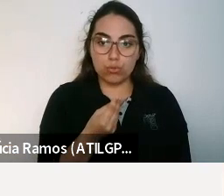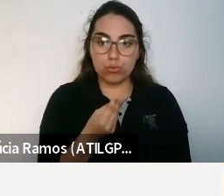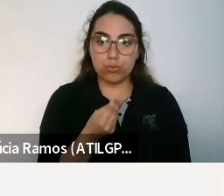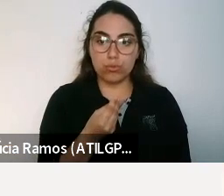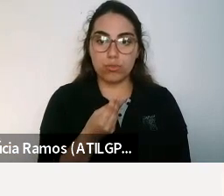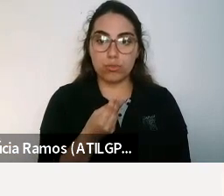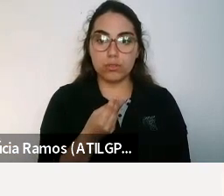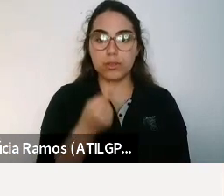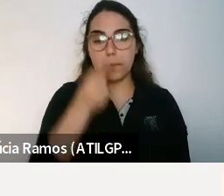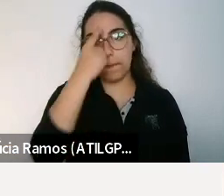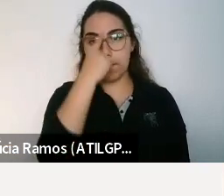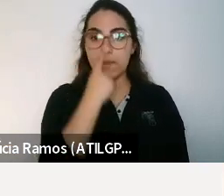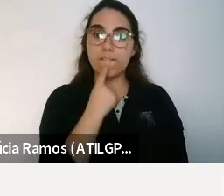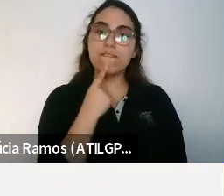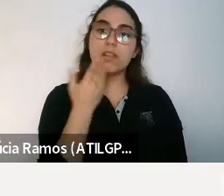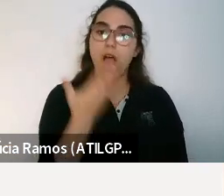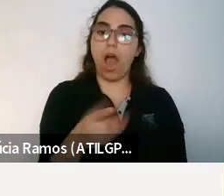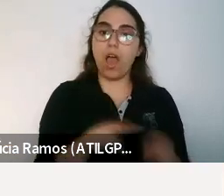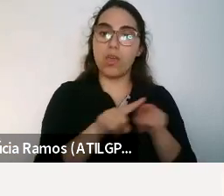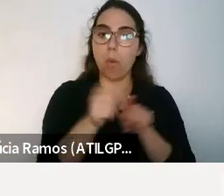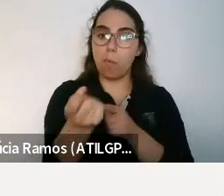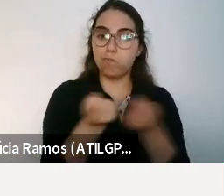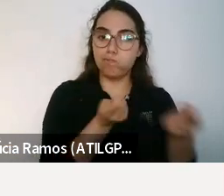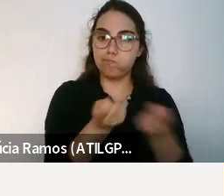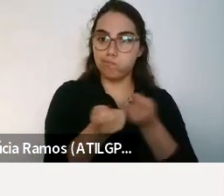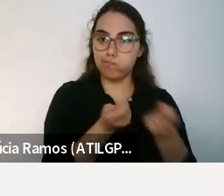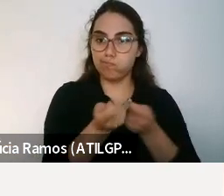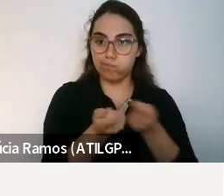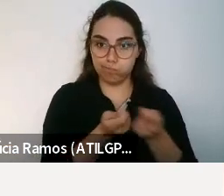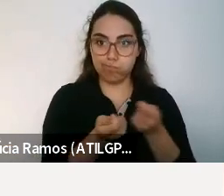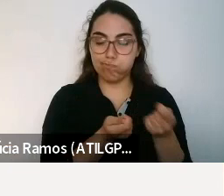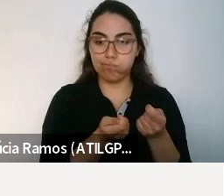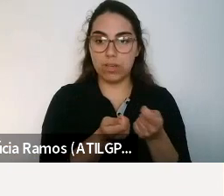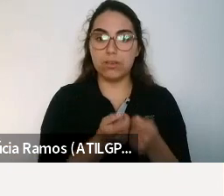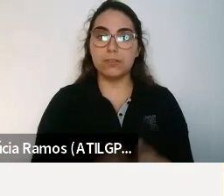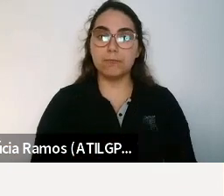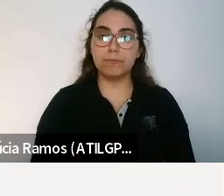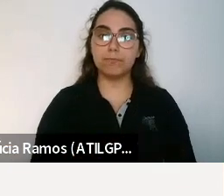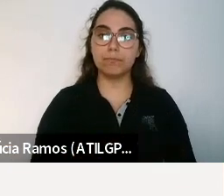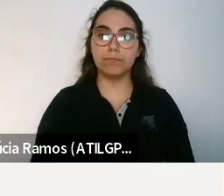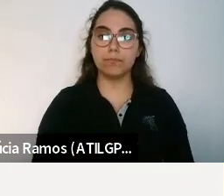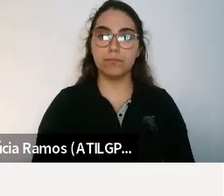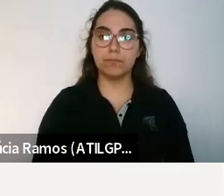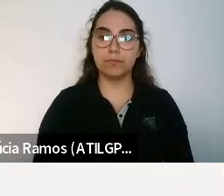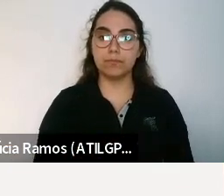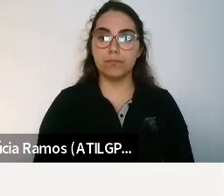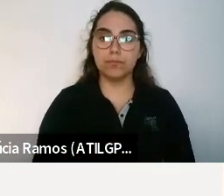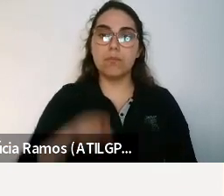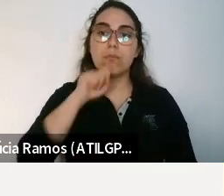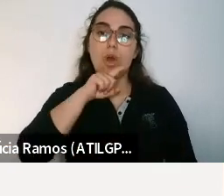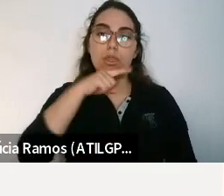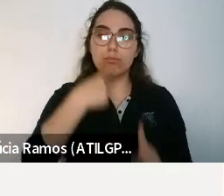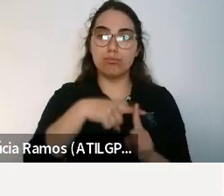um perfil de mediadores, que pudessem aqui ser uma